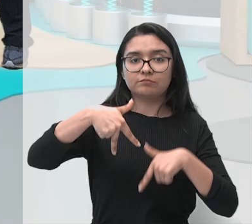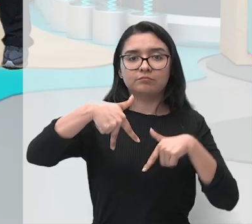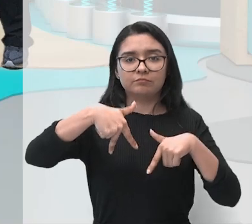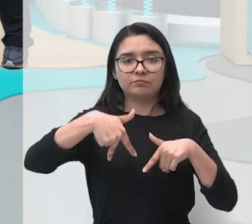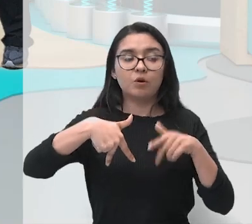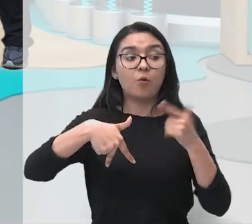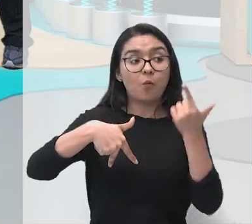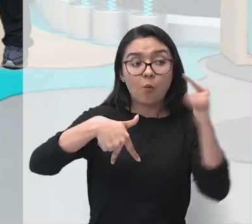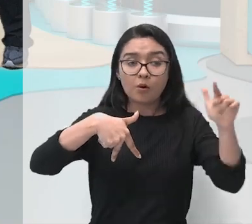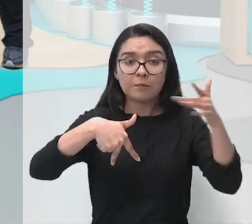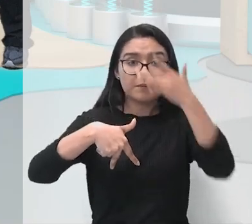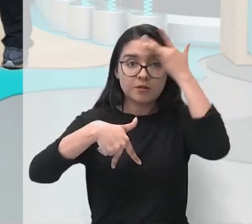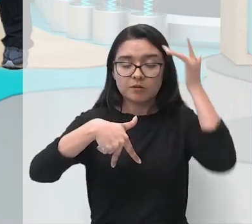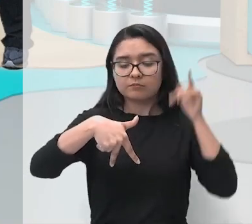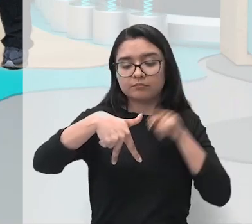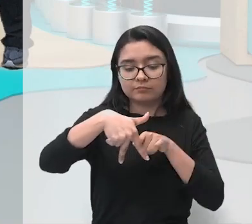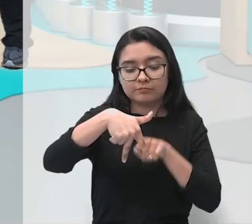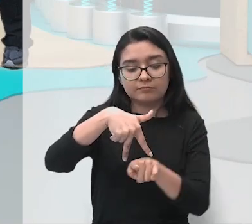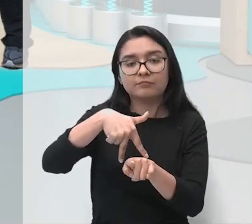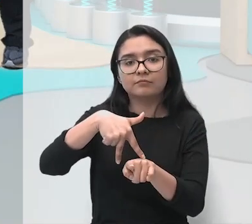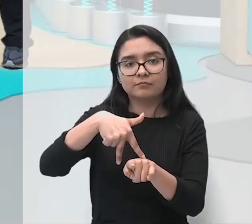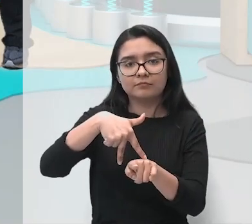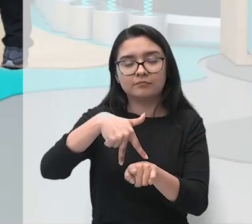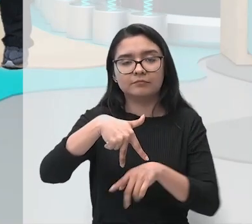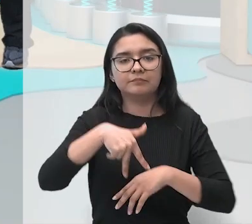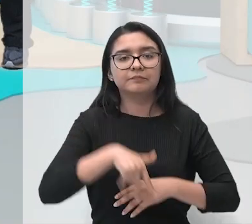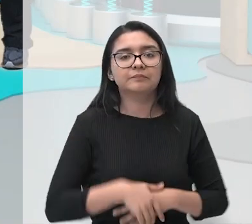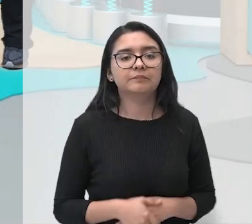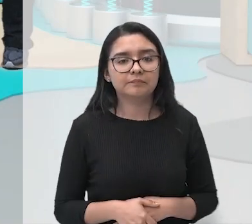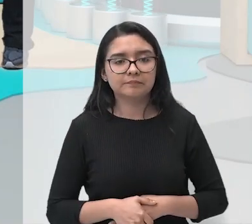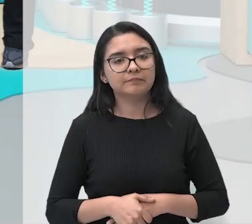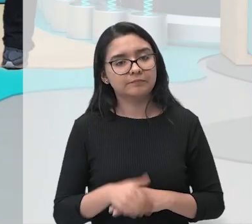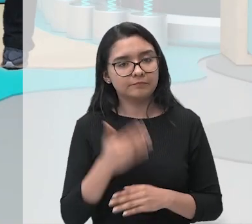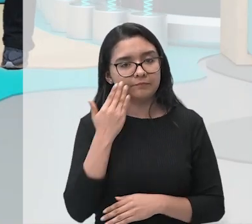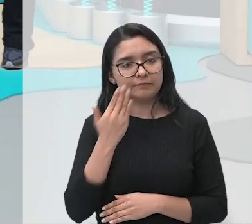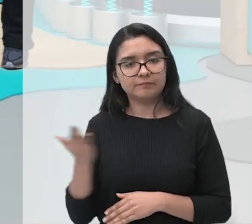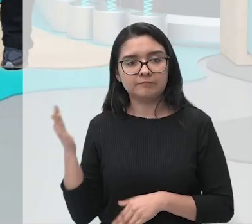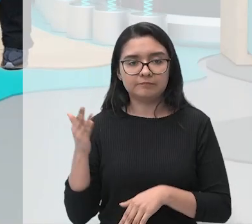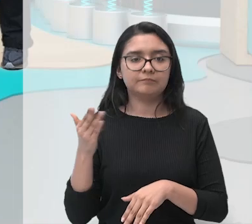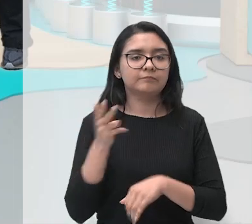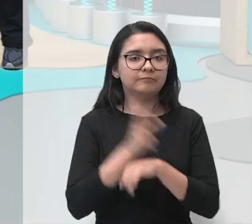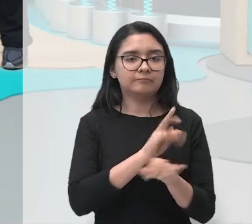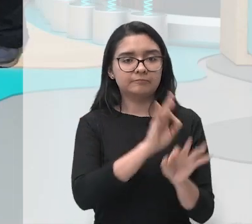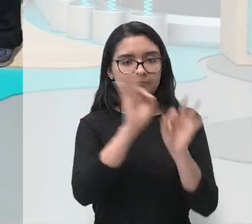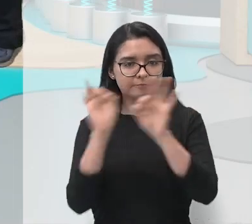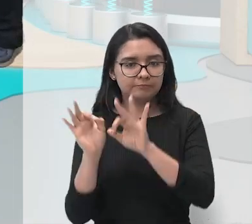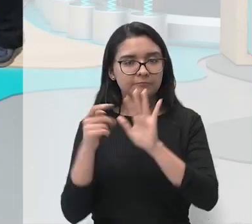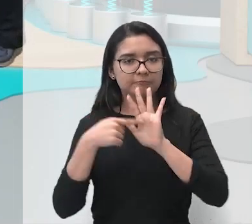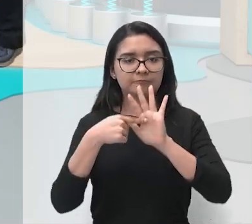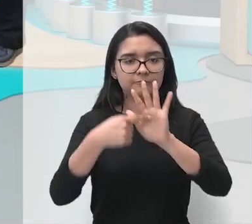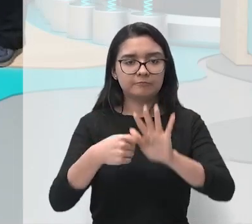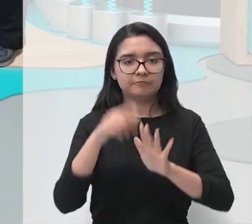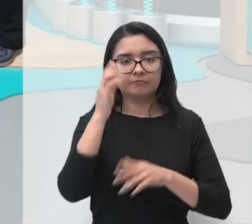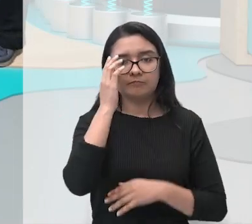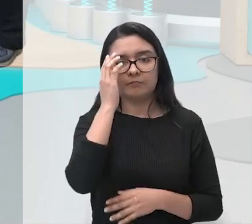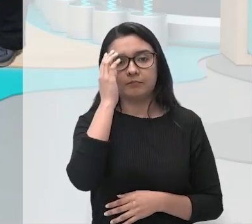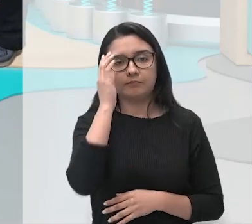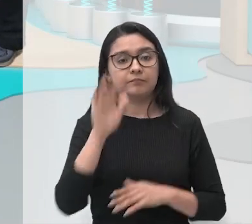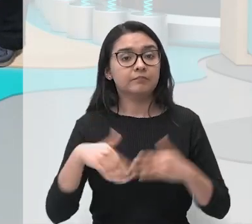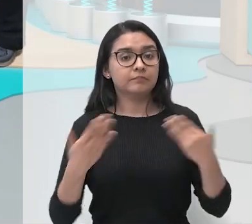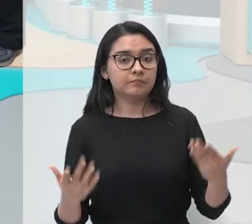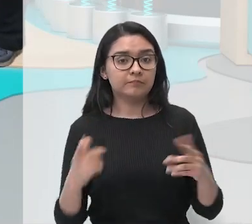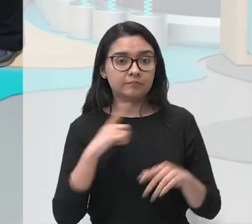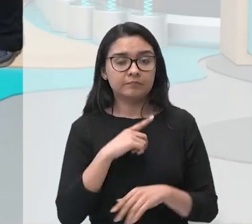um dos seus colegas tem que passar por debaixo das suas pernas, como vocês estão vendo aí, tá certo? Então, mais uma